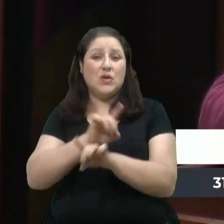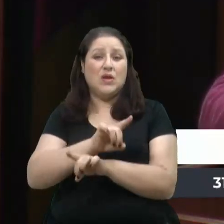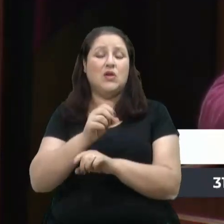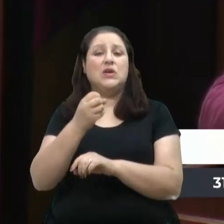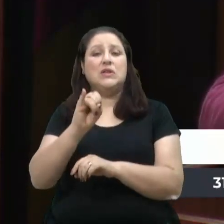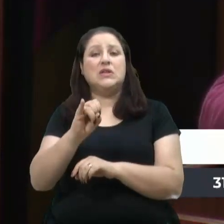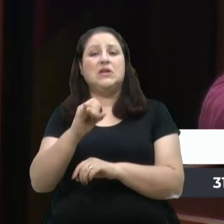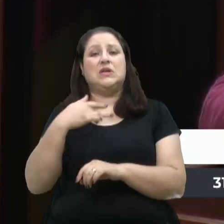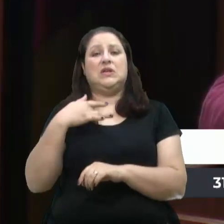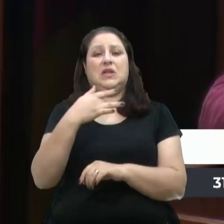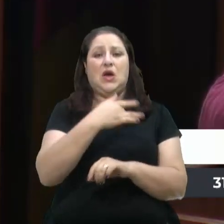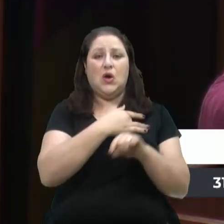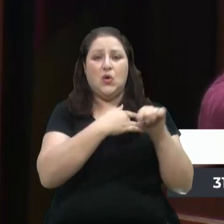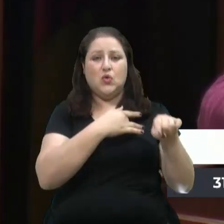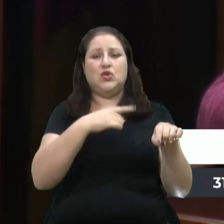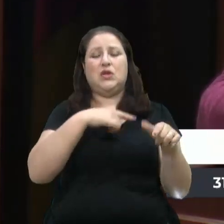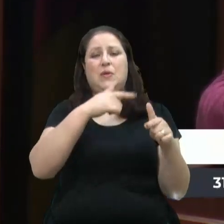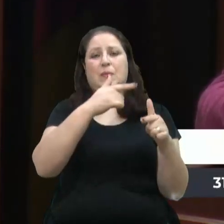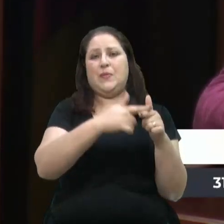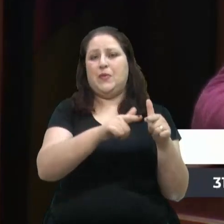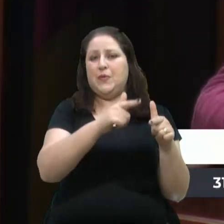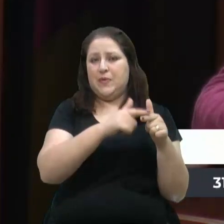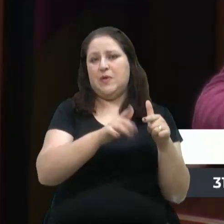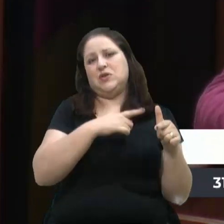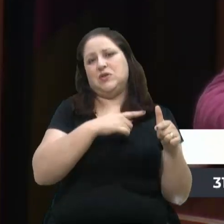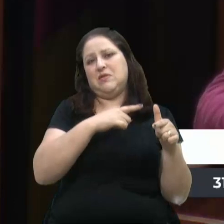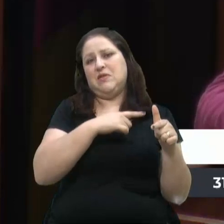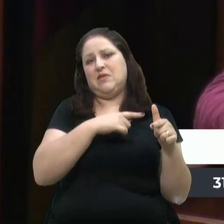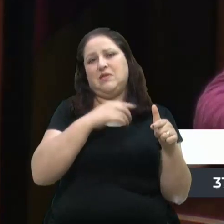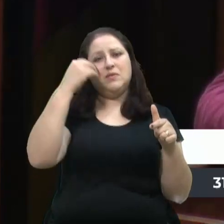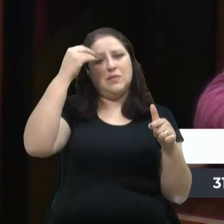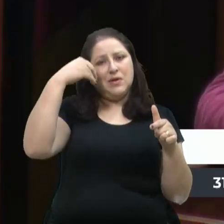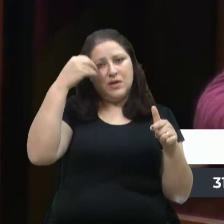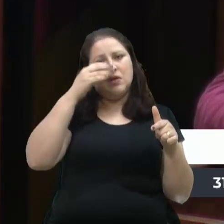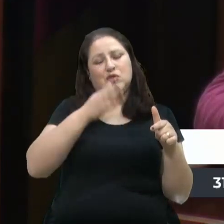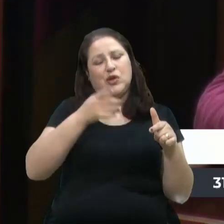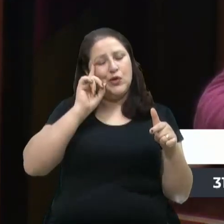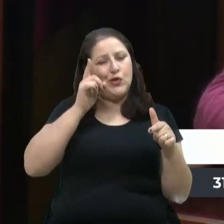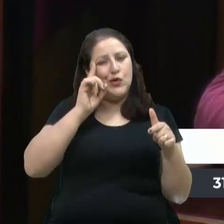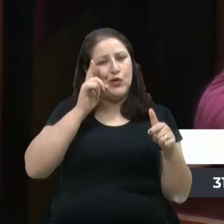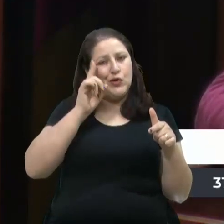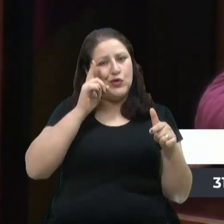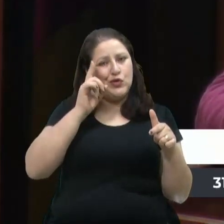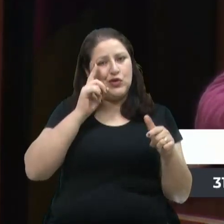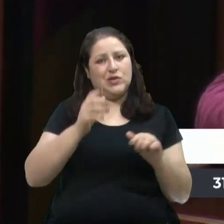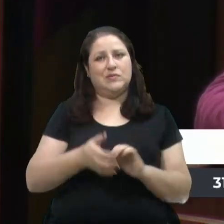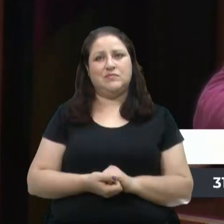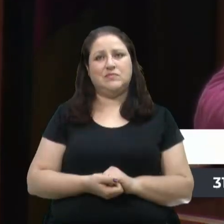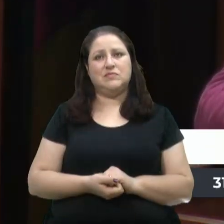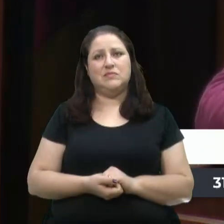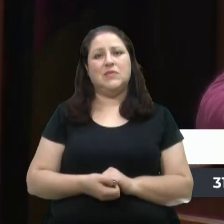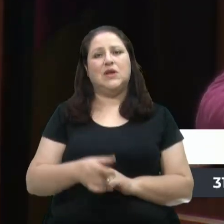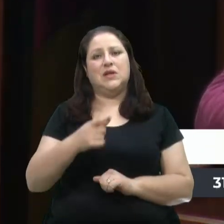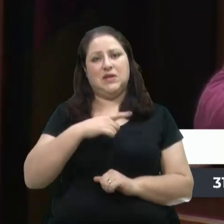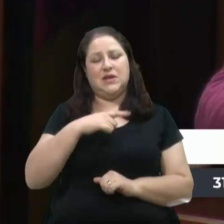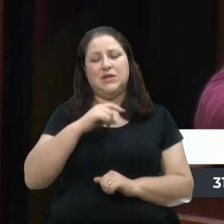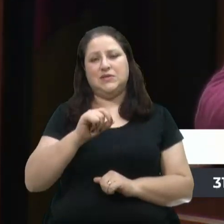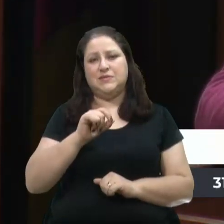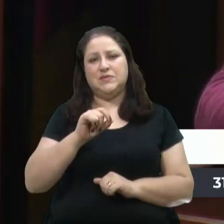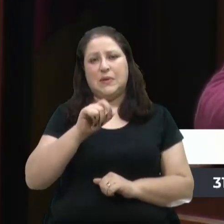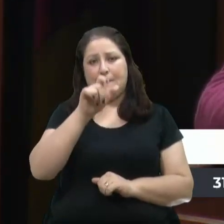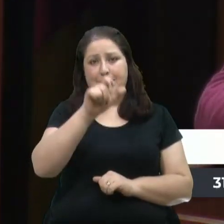Desculpe se a saúde está colapsada como nós temos vivenciado todos os dias né Tem uma vereadora